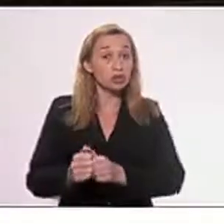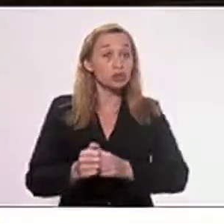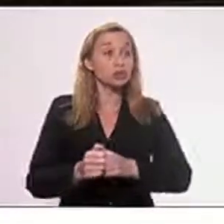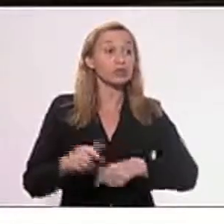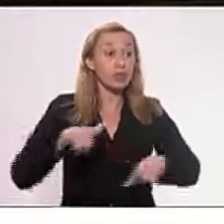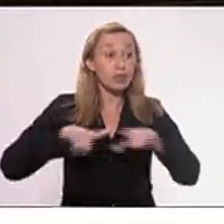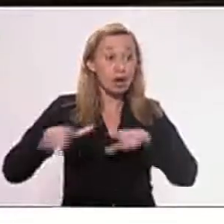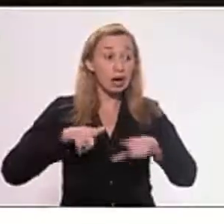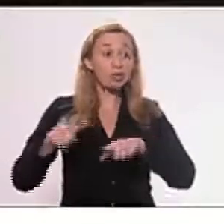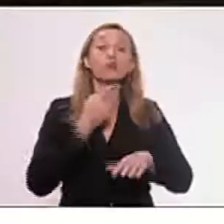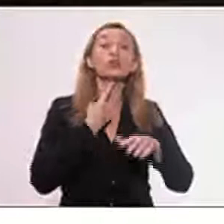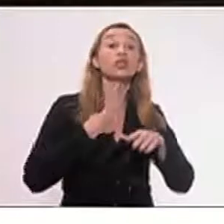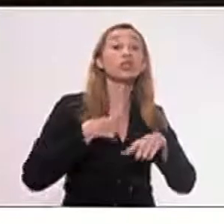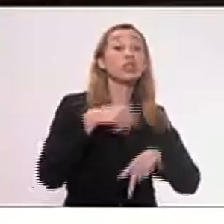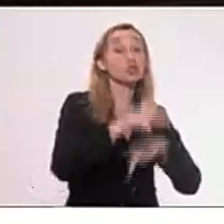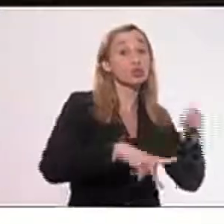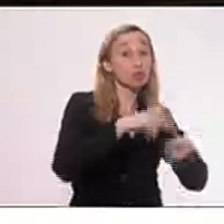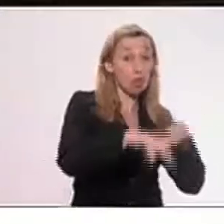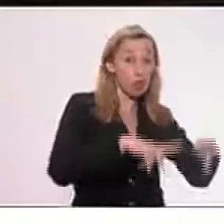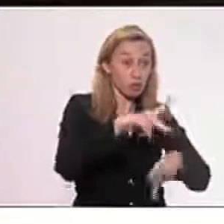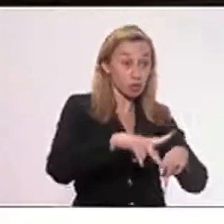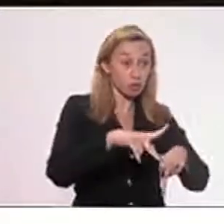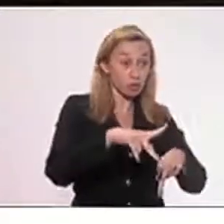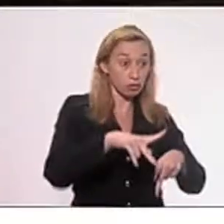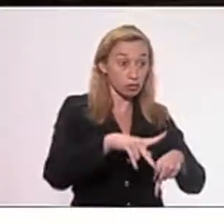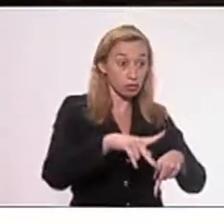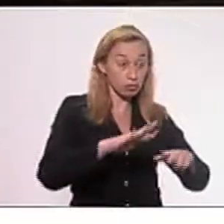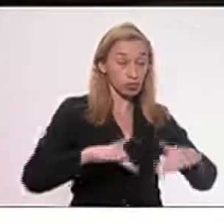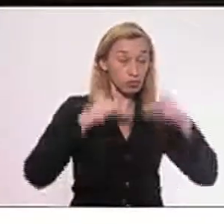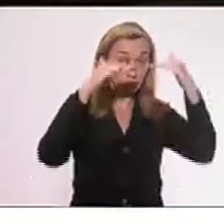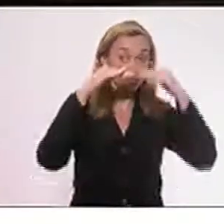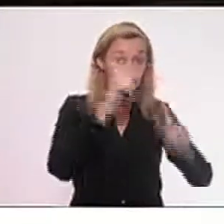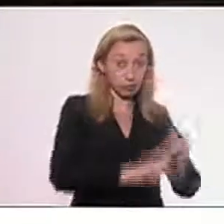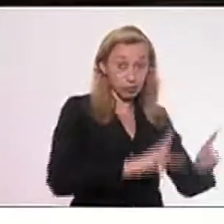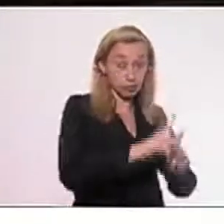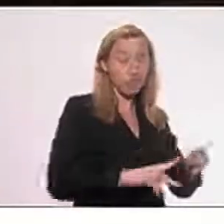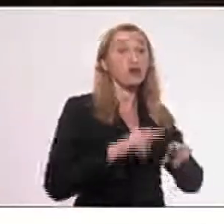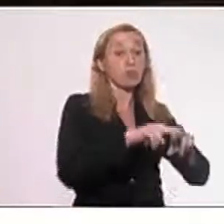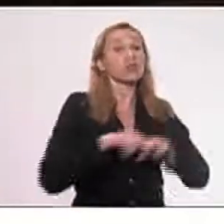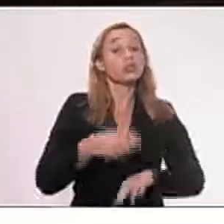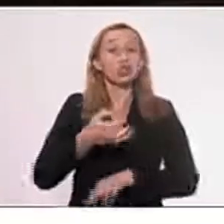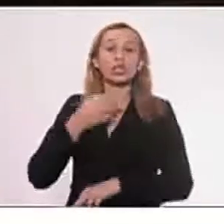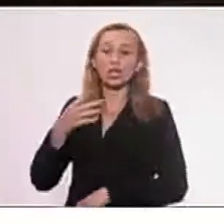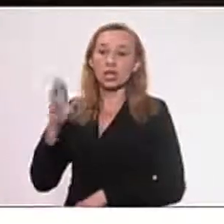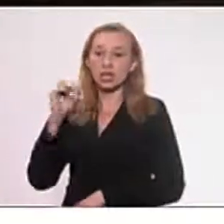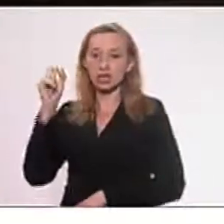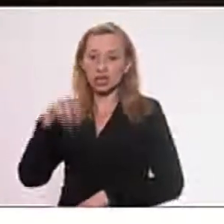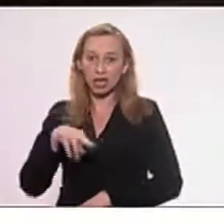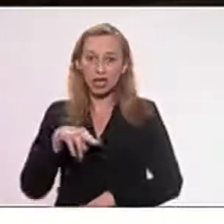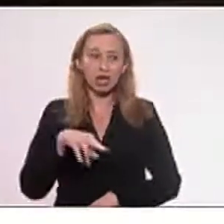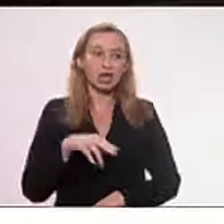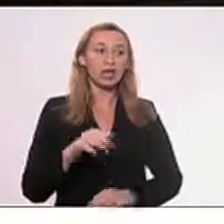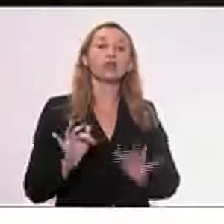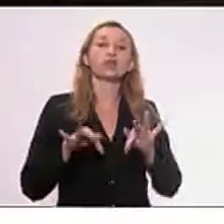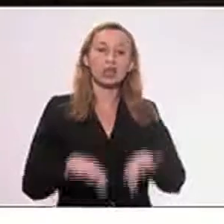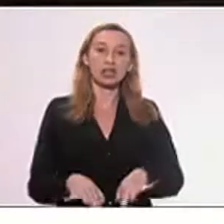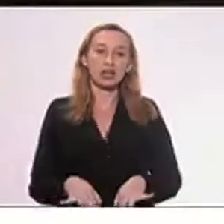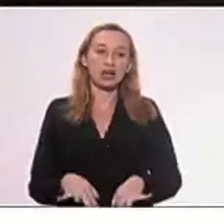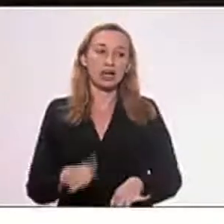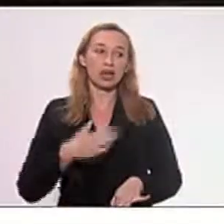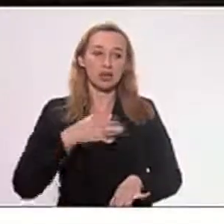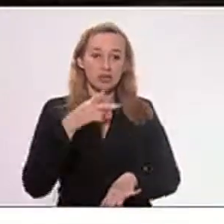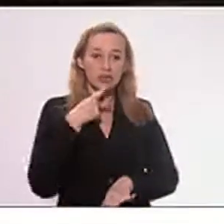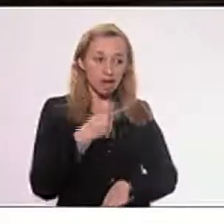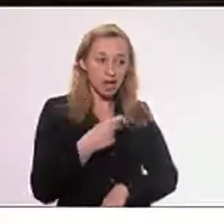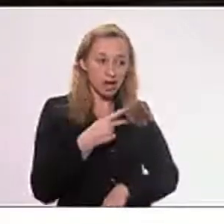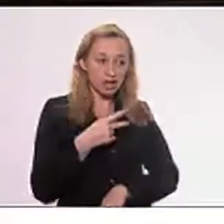pela vontade popular pela soberania popular por isso eu queria deputado na feirinha encerrar seu pronunciamento poder ou